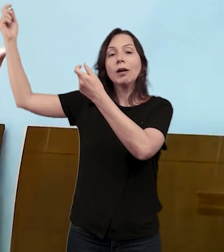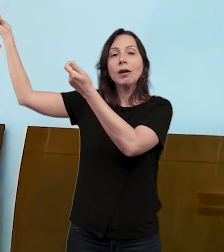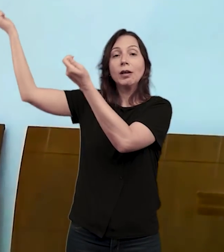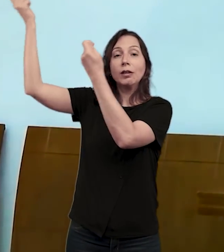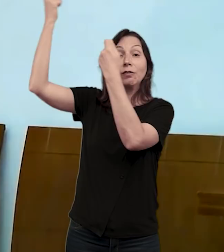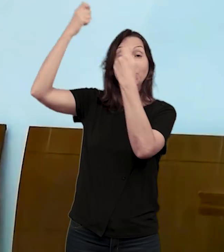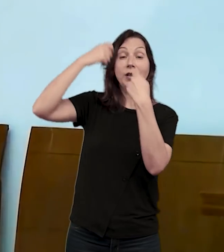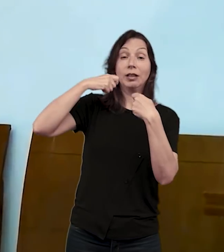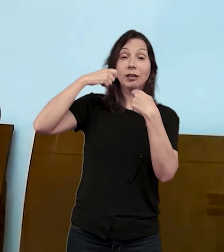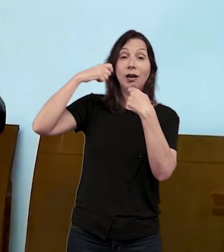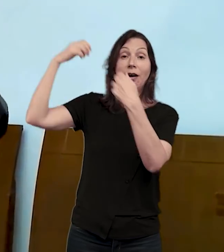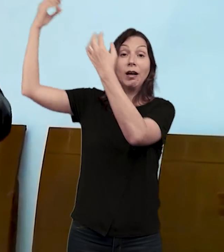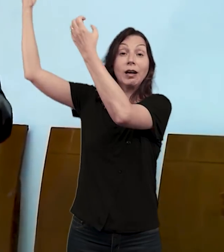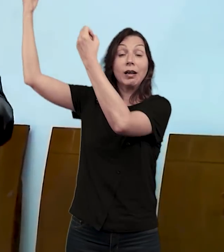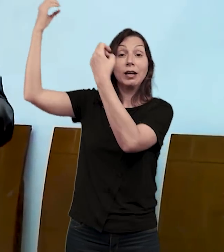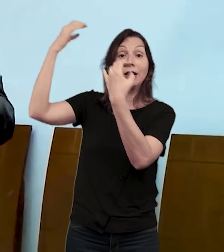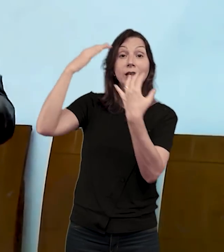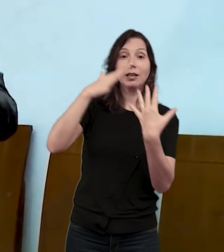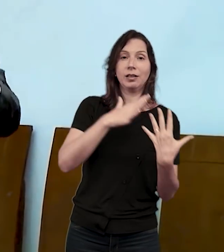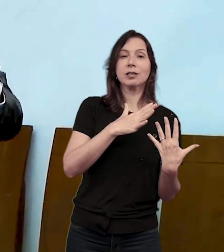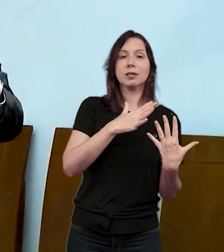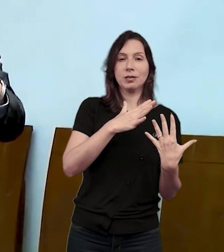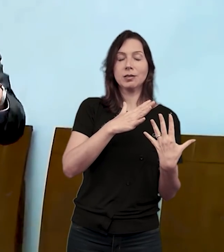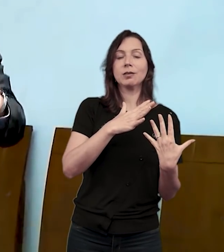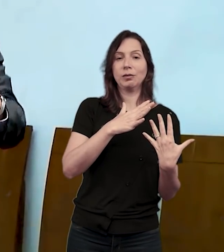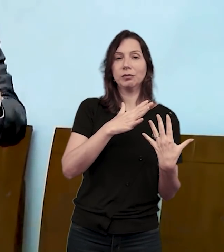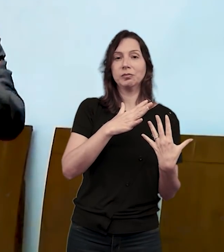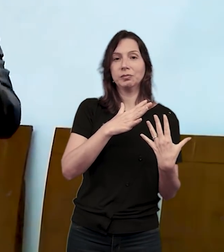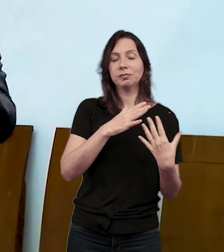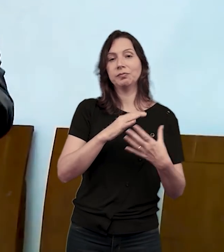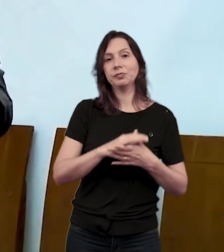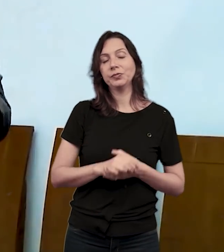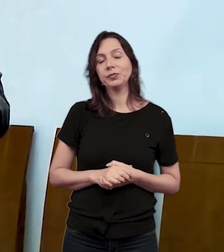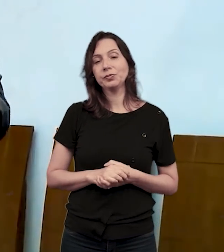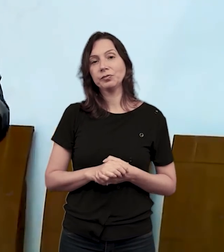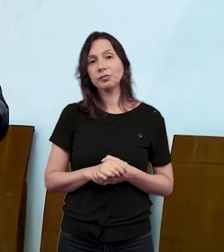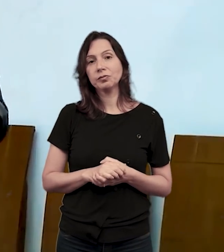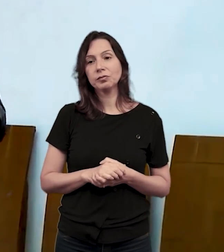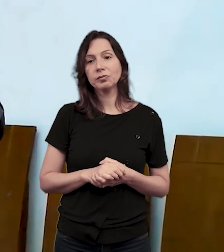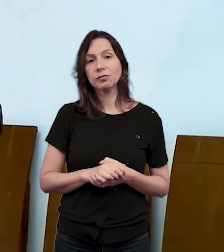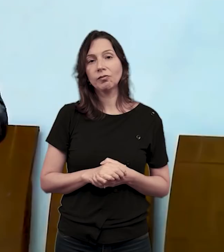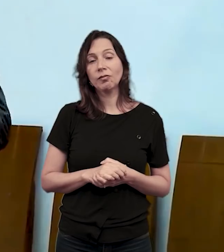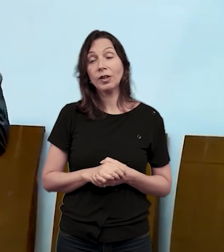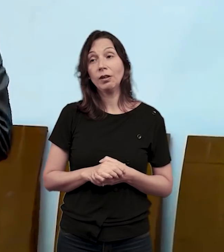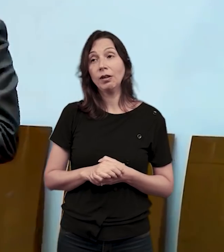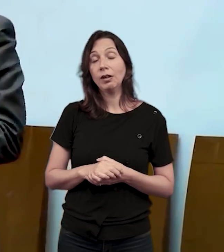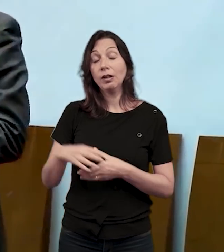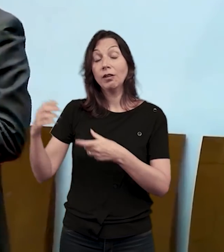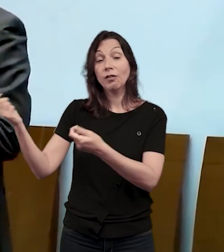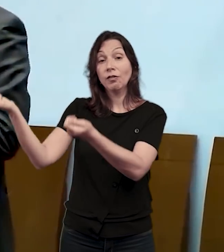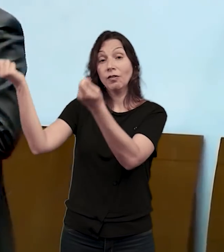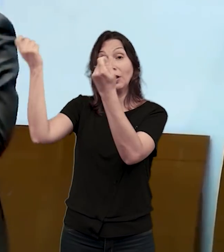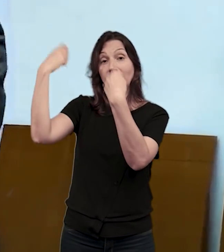Se Deus não remover o sofrimento no pontual, Ele vai capacitar você.